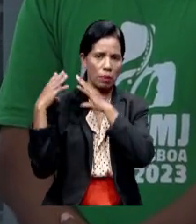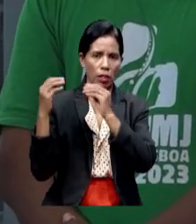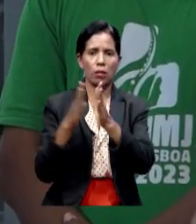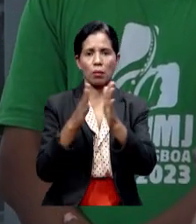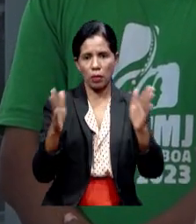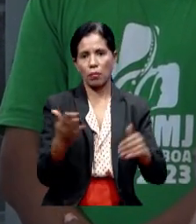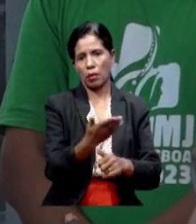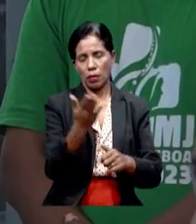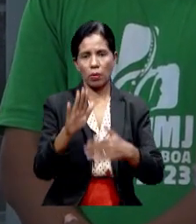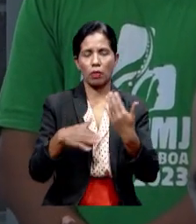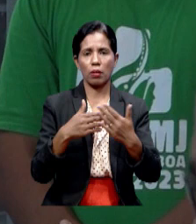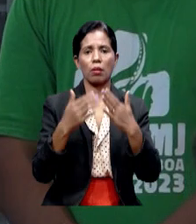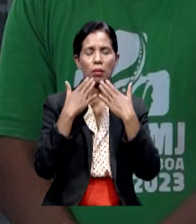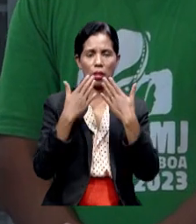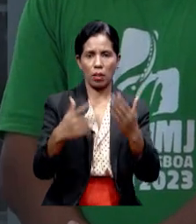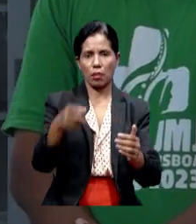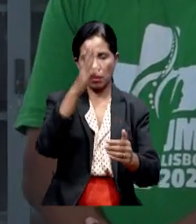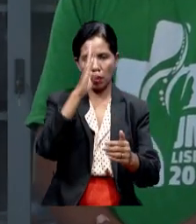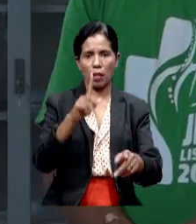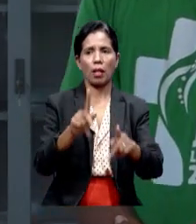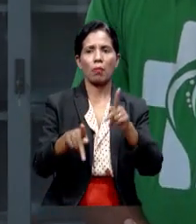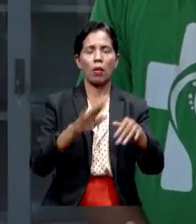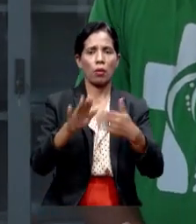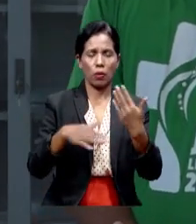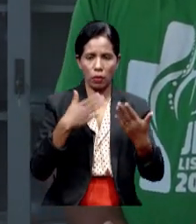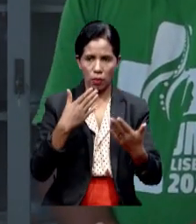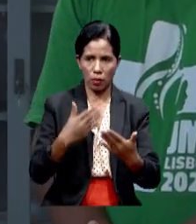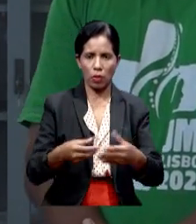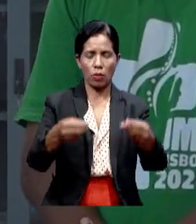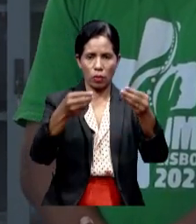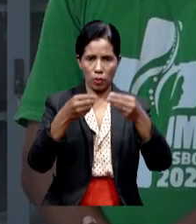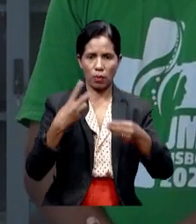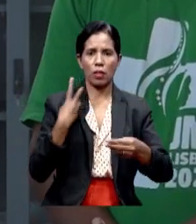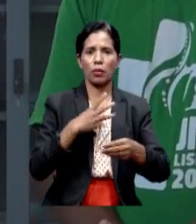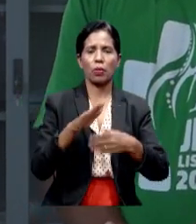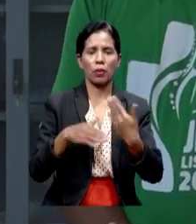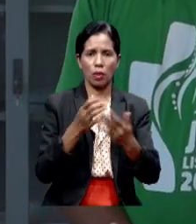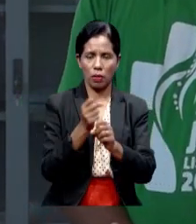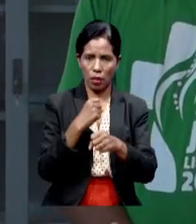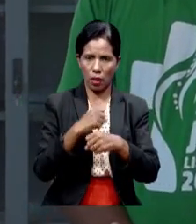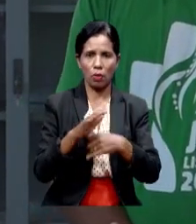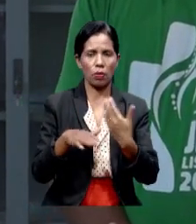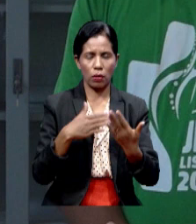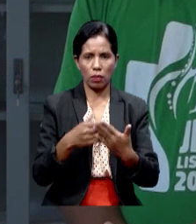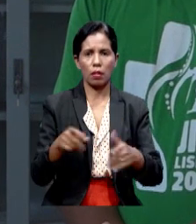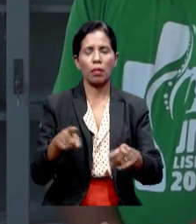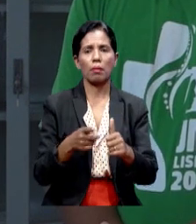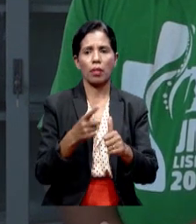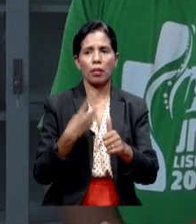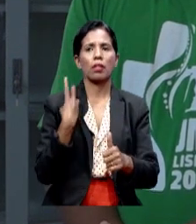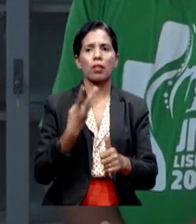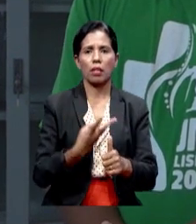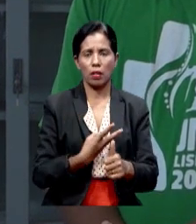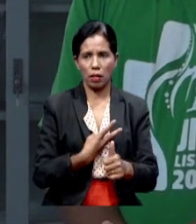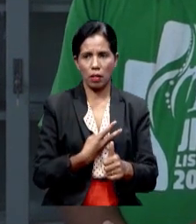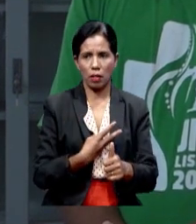bot outro né bitte agradecer para maroma ba oi oi em minha generosidade né forma e tahoto quando ela bater na rota ana só look e tatu